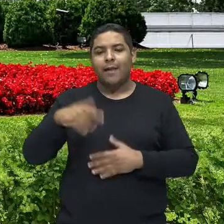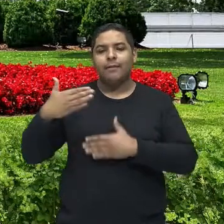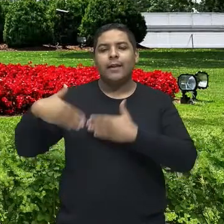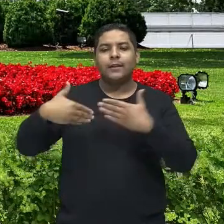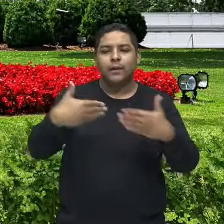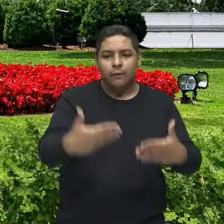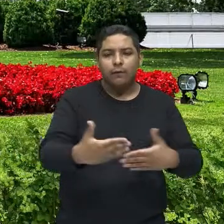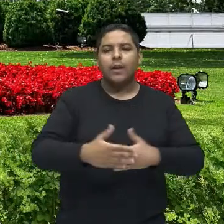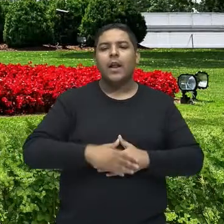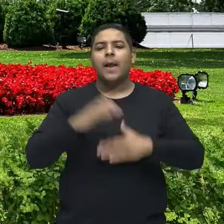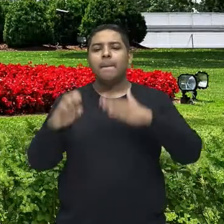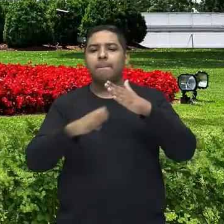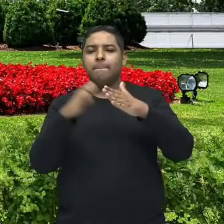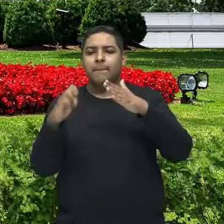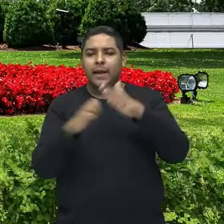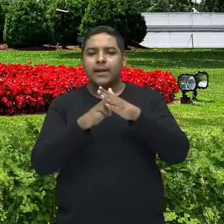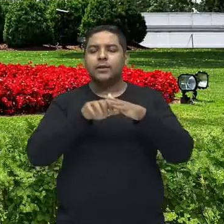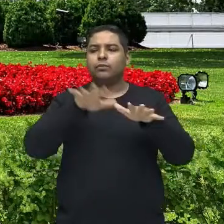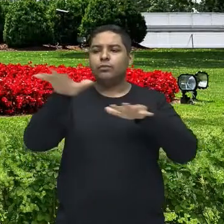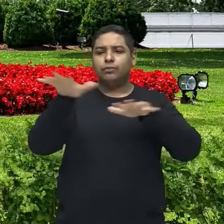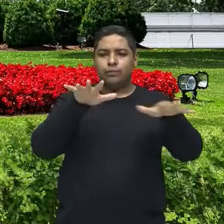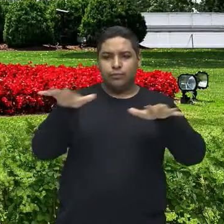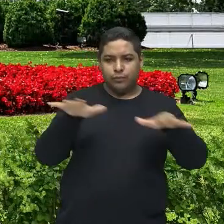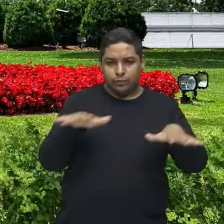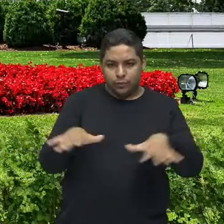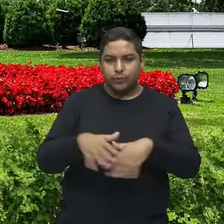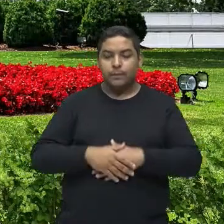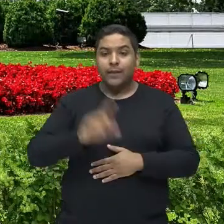desenvolvimento de multinacionais também após aí